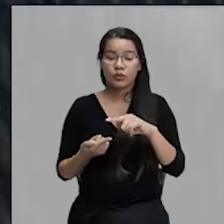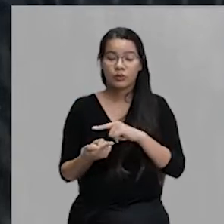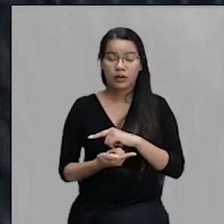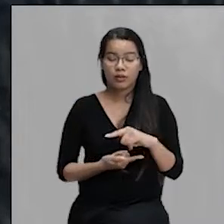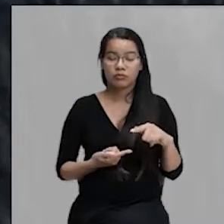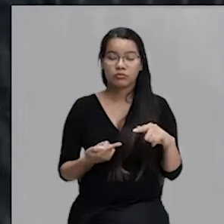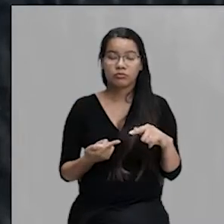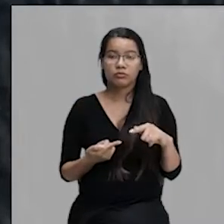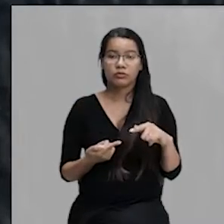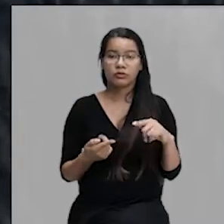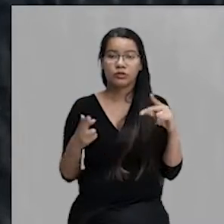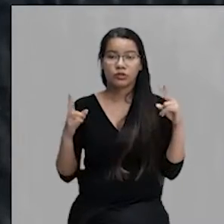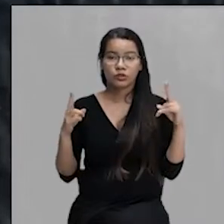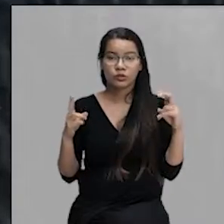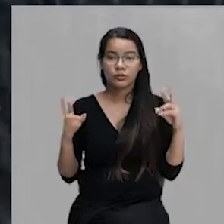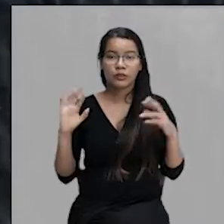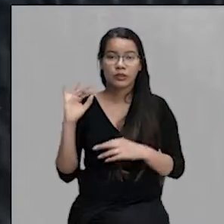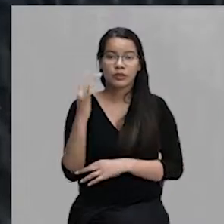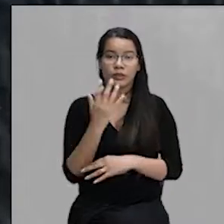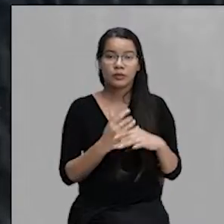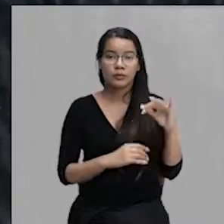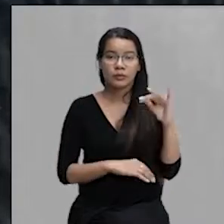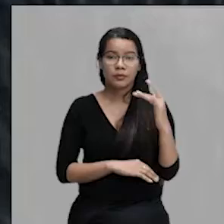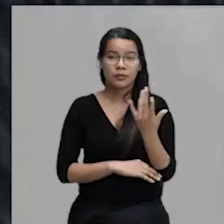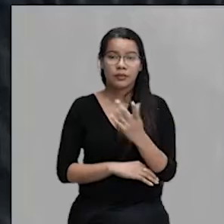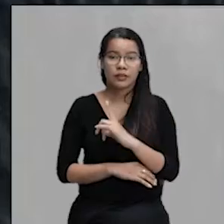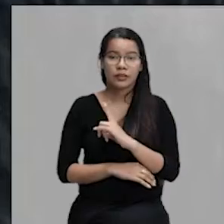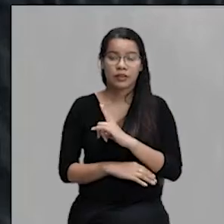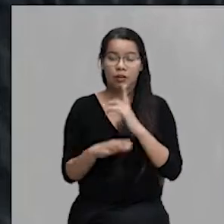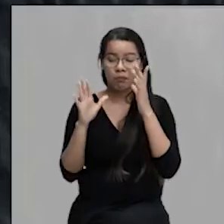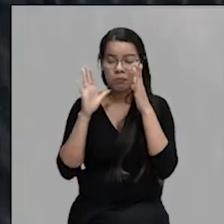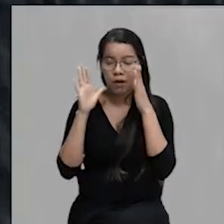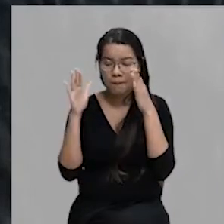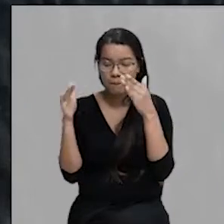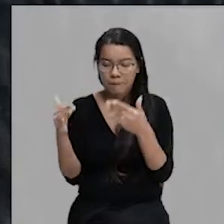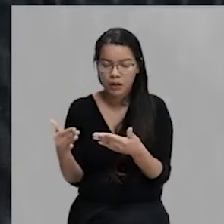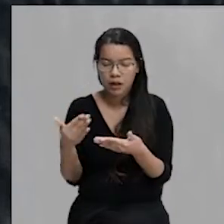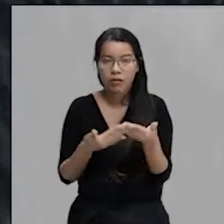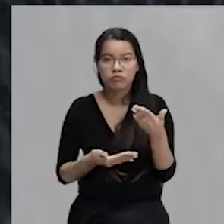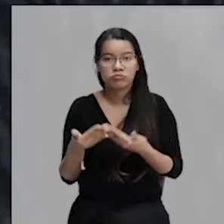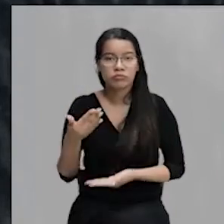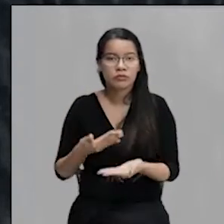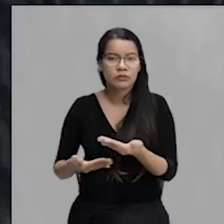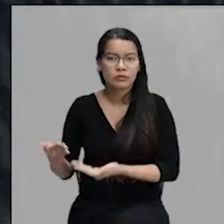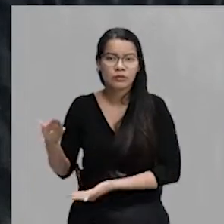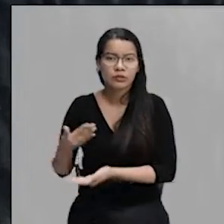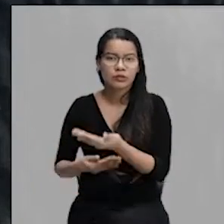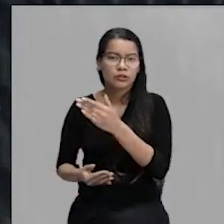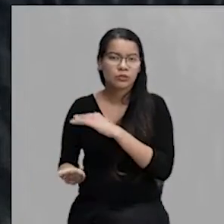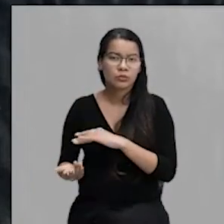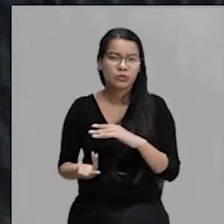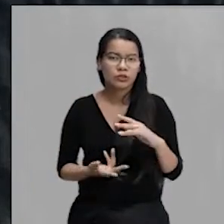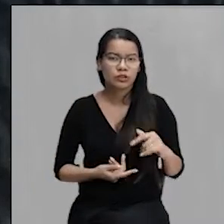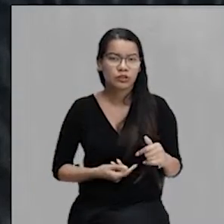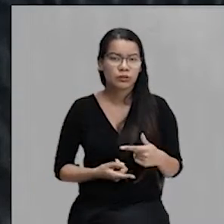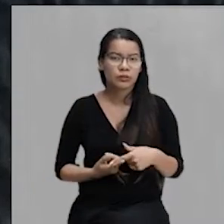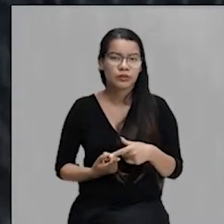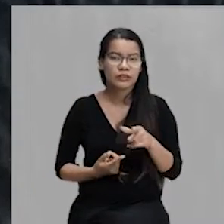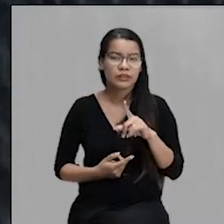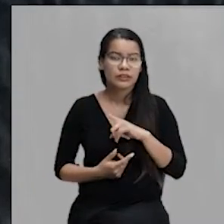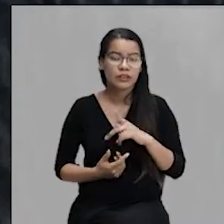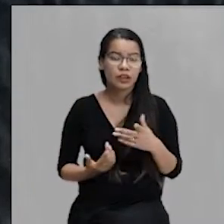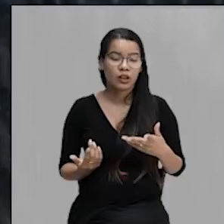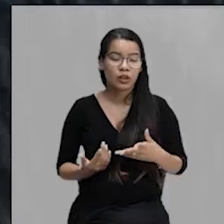É quando a questão relacionada ao meio ambiente ganha uma repercussão supranacional, uma repercussão mundial, porque você tem agora a